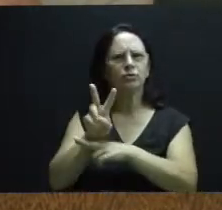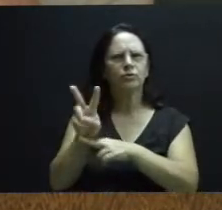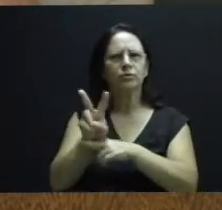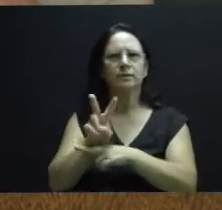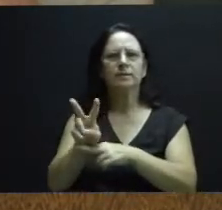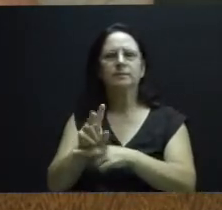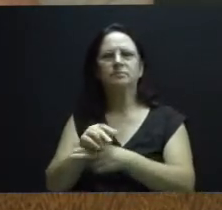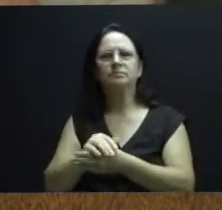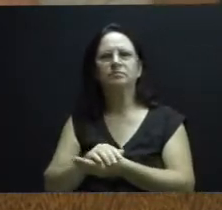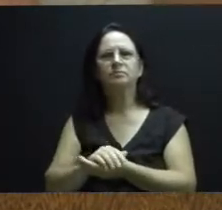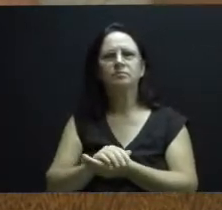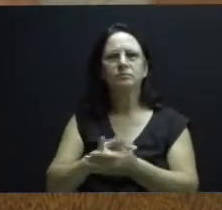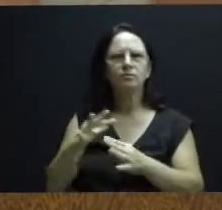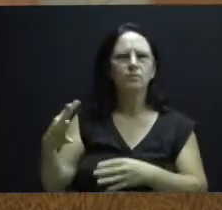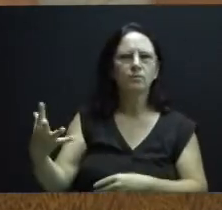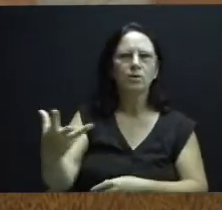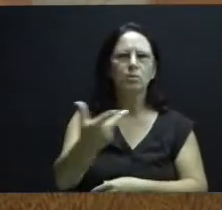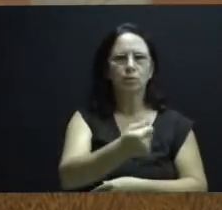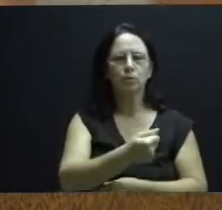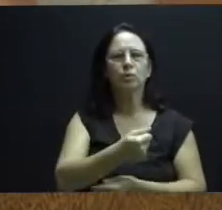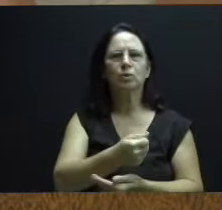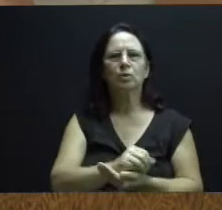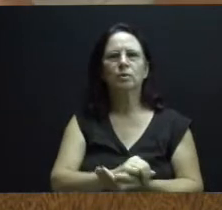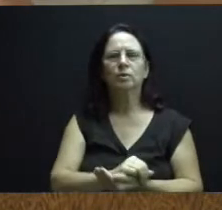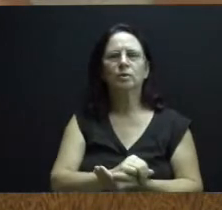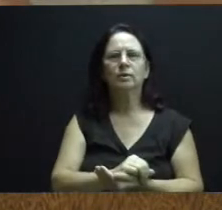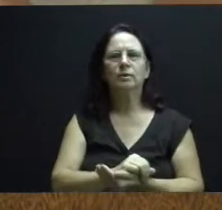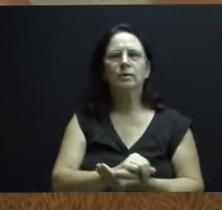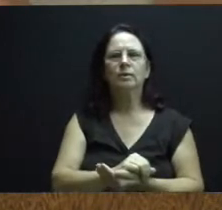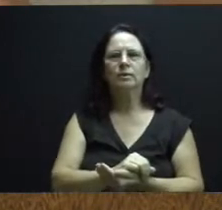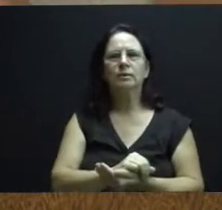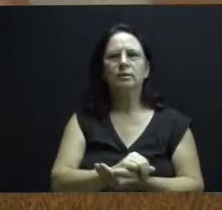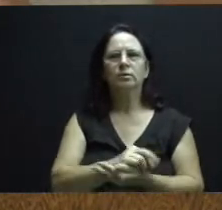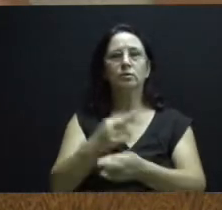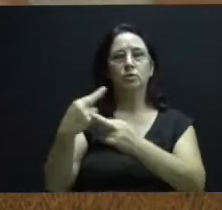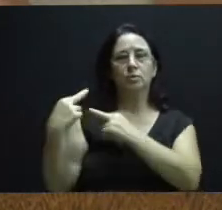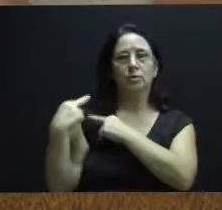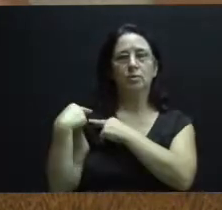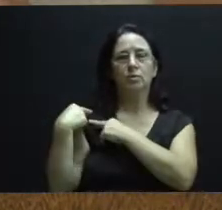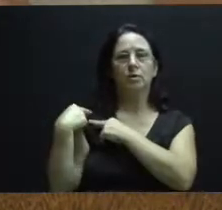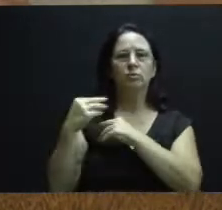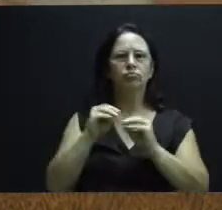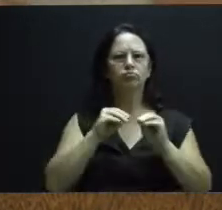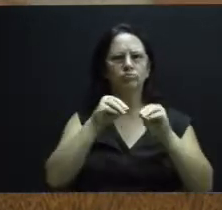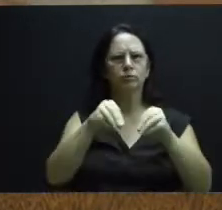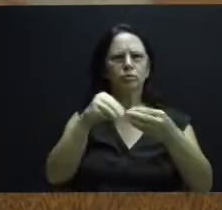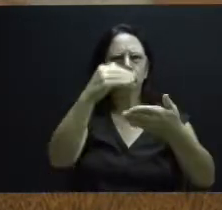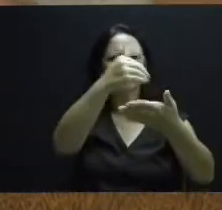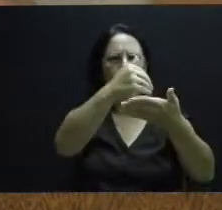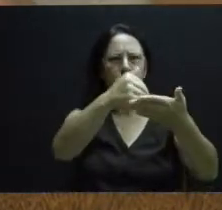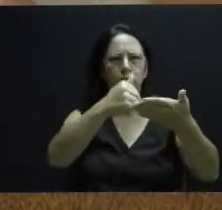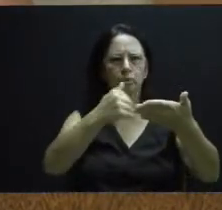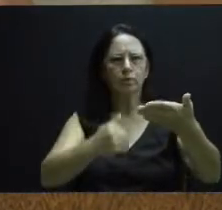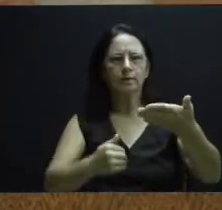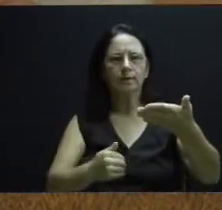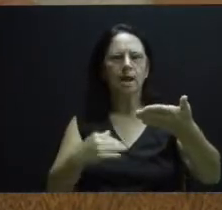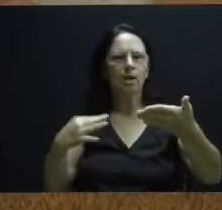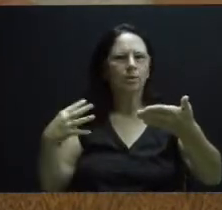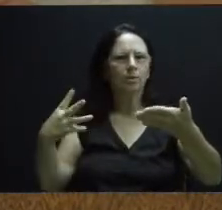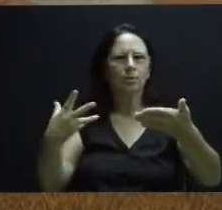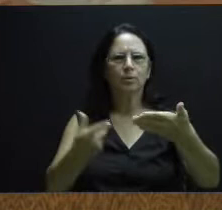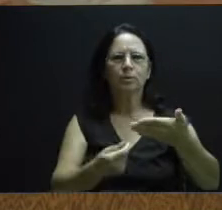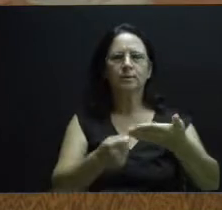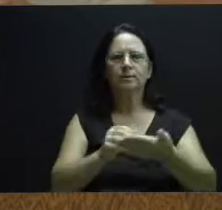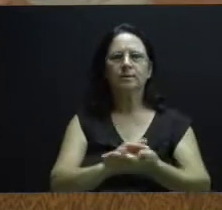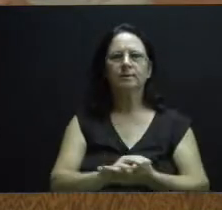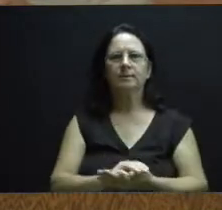é representado por todos os segmentos da sociedade para ter acesso a todos os relatórios e as reais